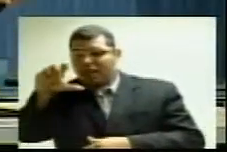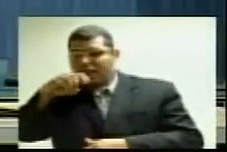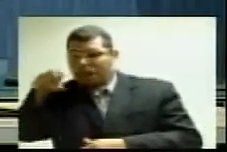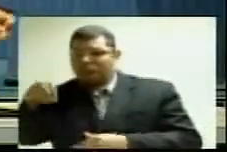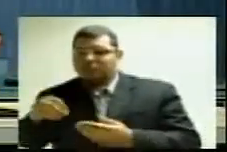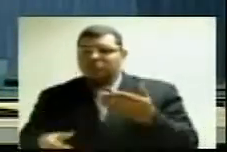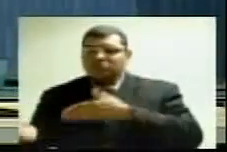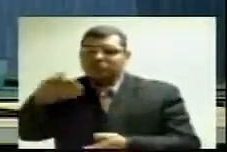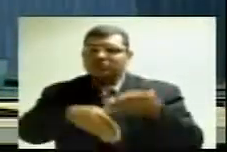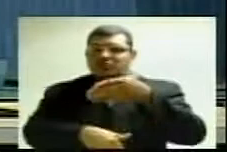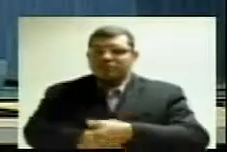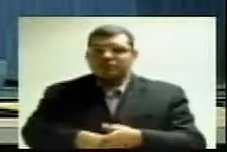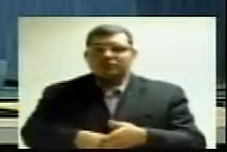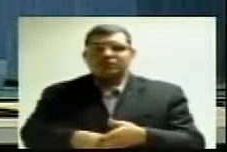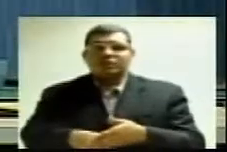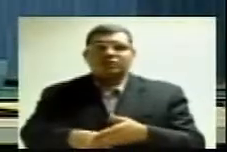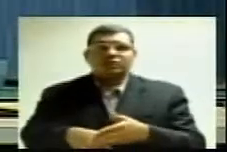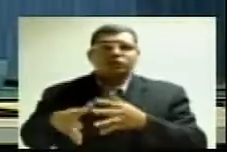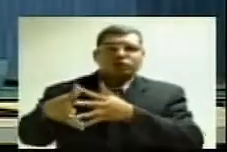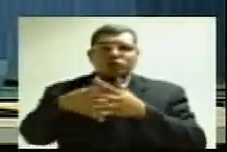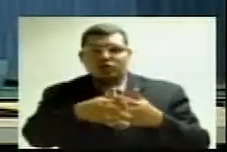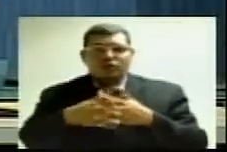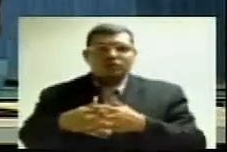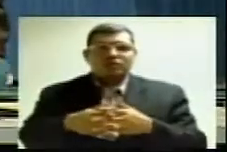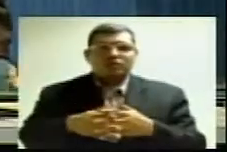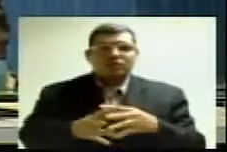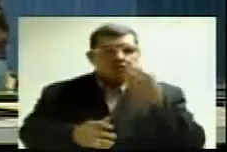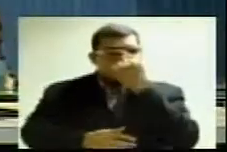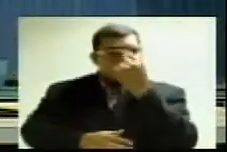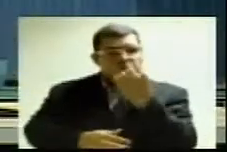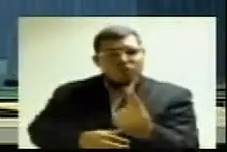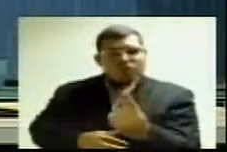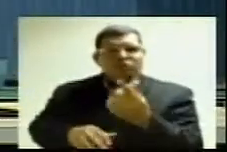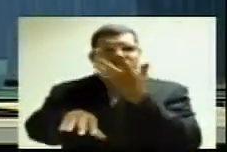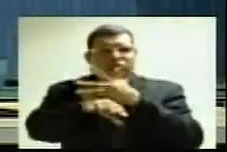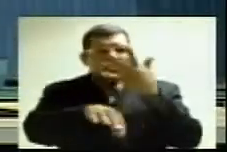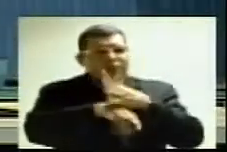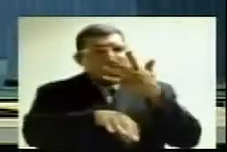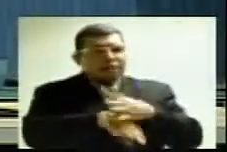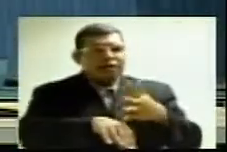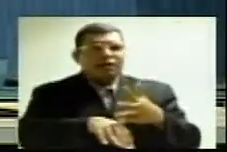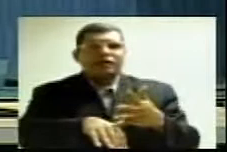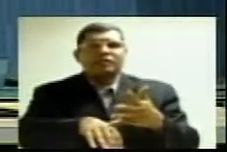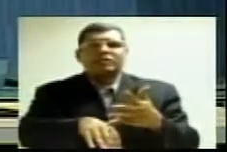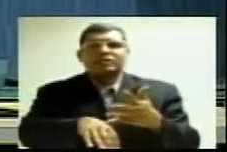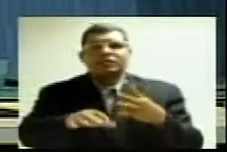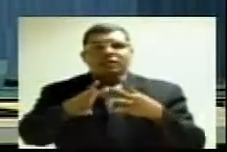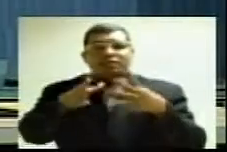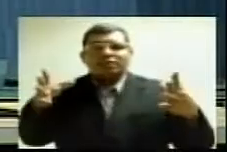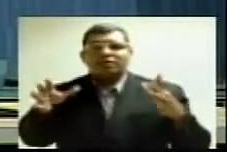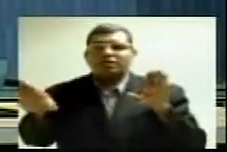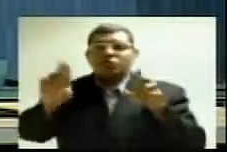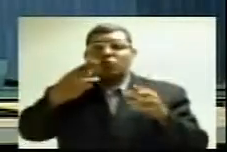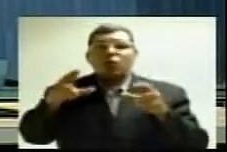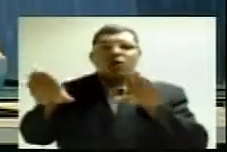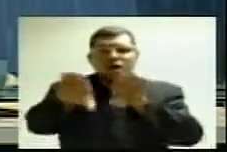foi envolvido no escândalo do Mensalão Tucano, numa prática absolutamente